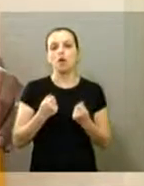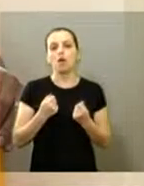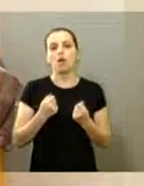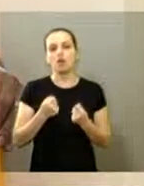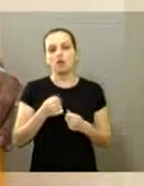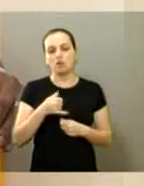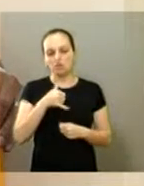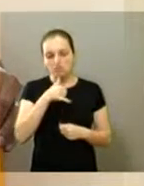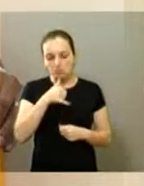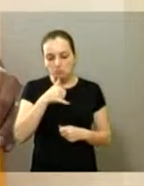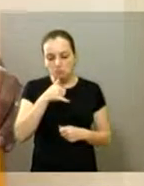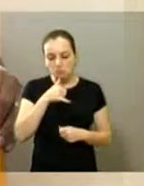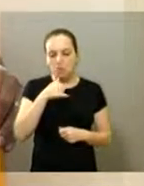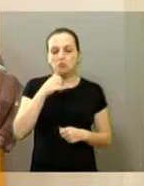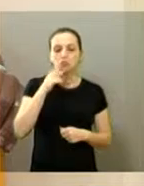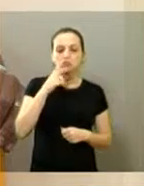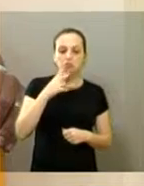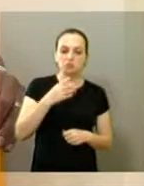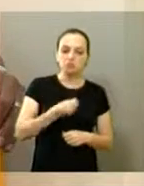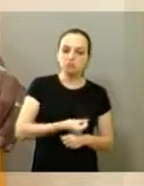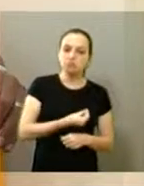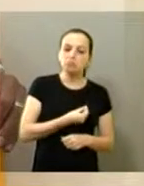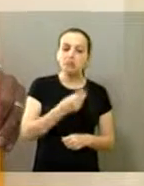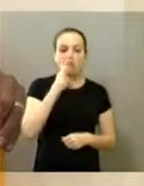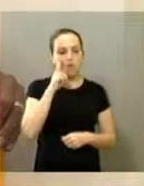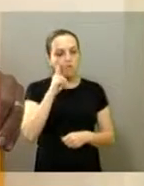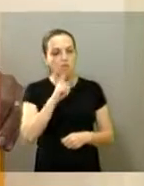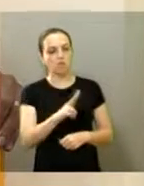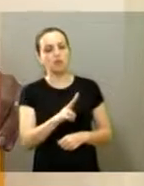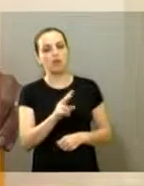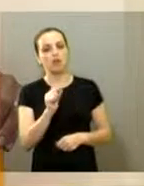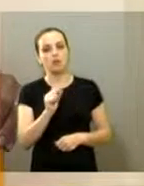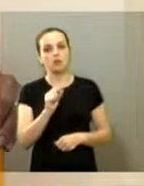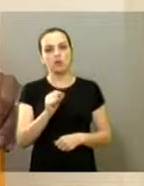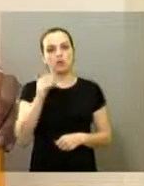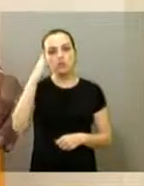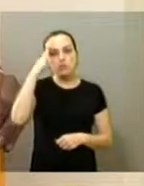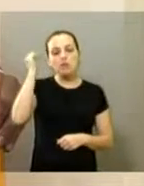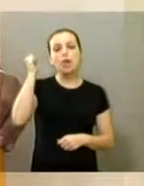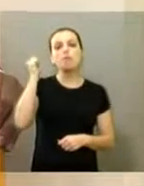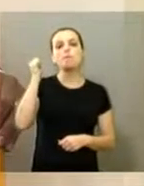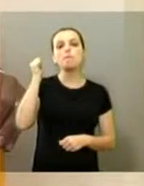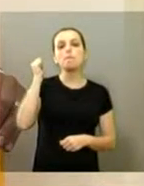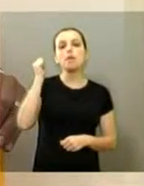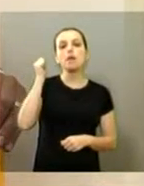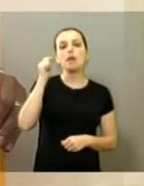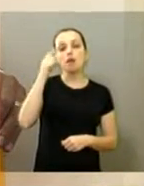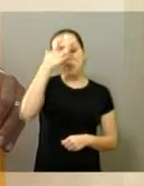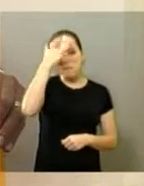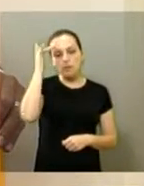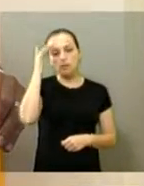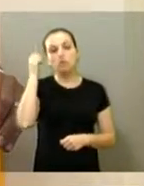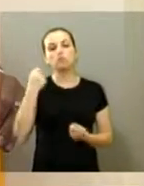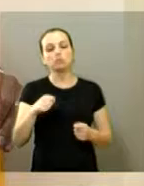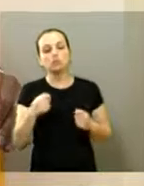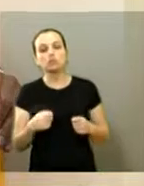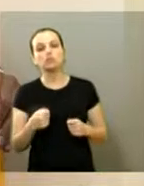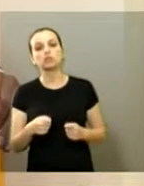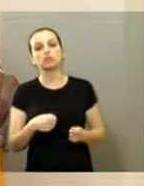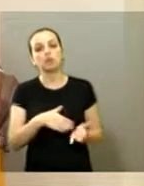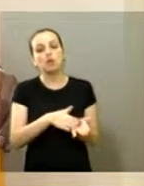entristecido de ver essas cenas. Eu acho que se souberem quem é o proprietário, deve ser autuado, sim.